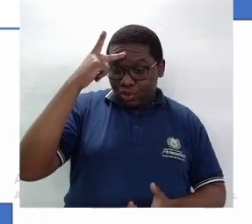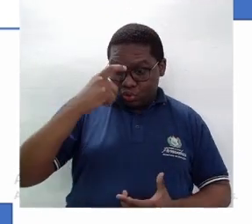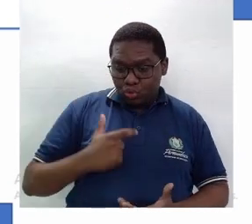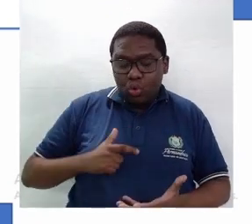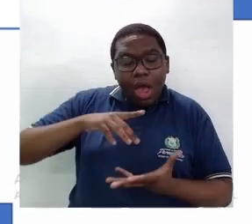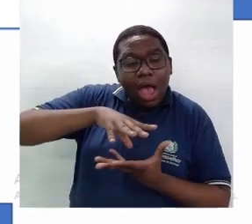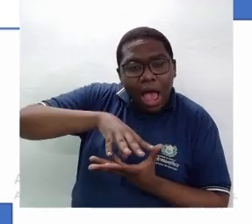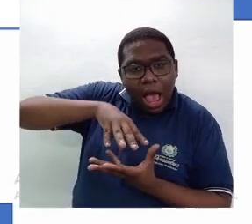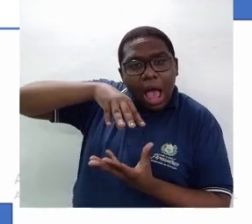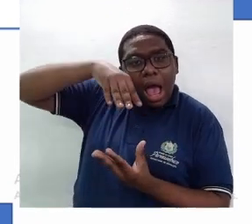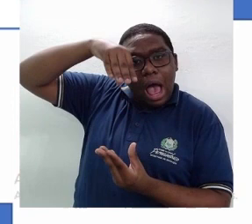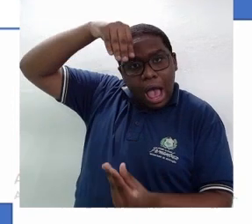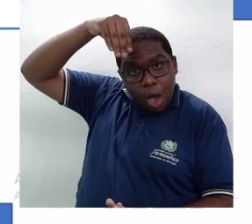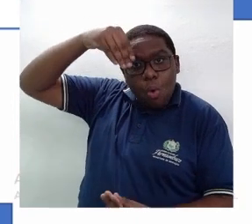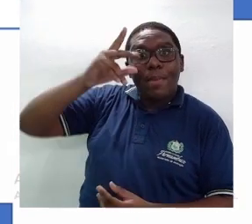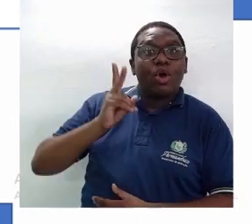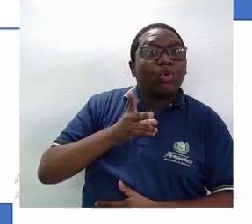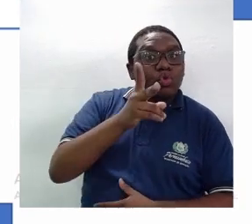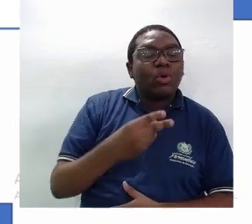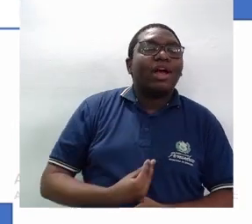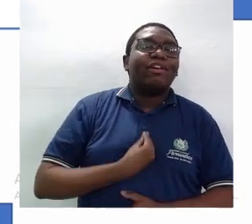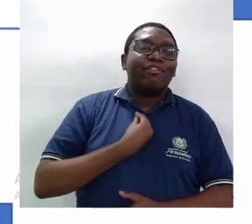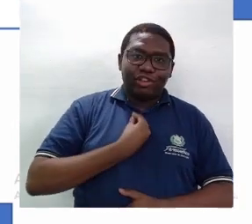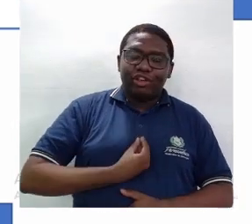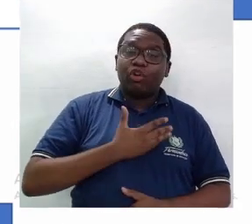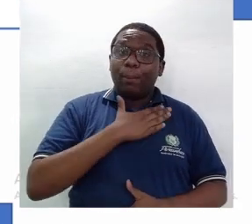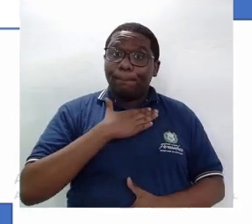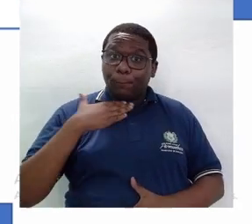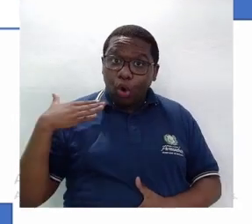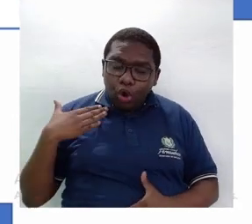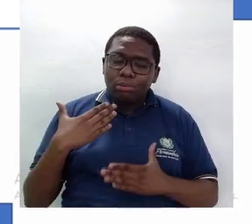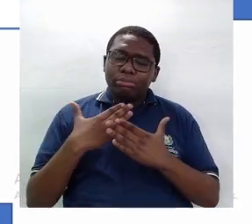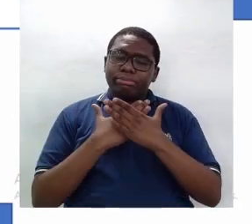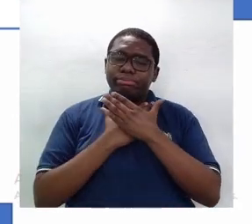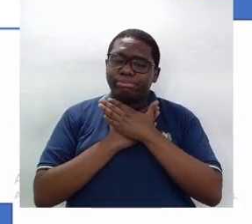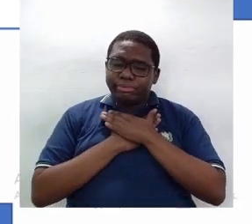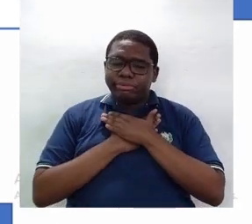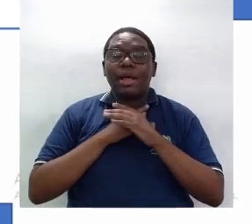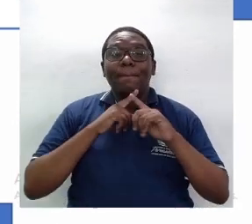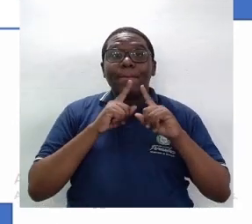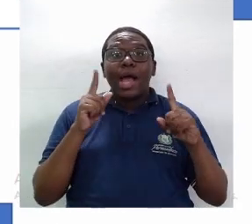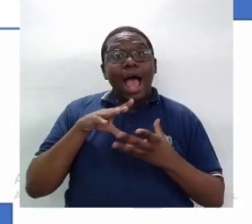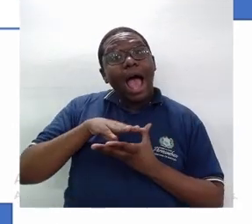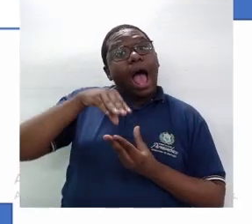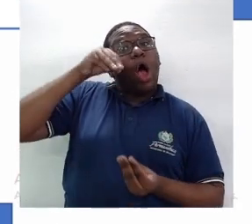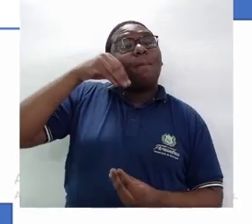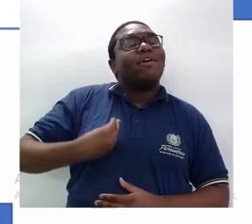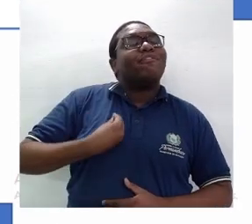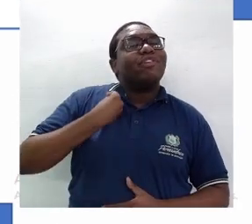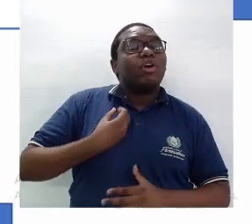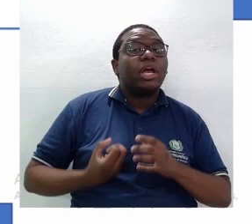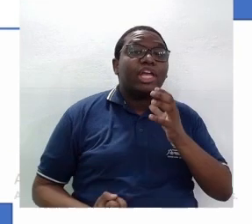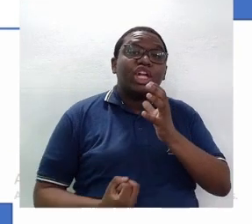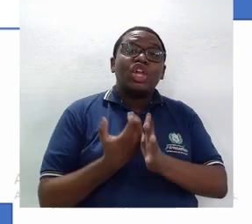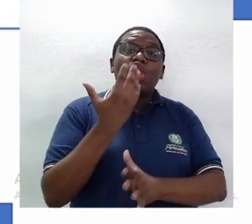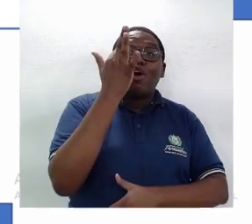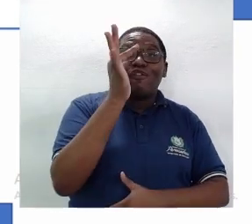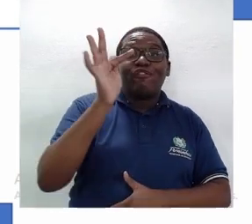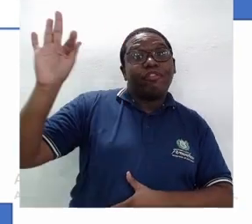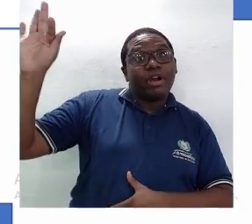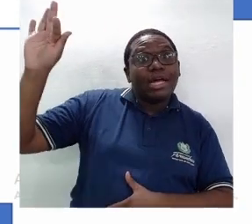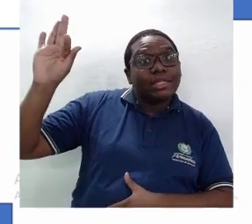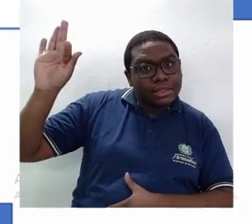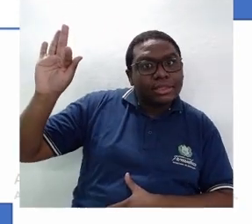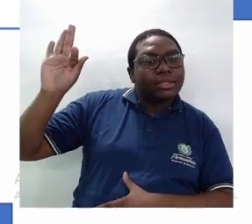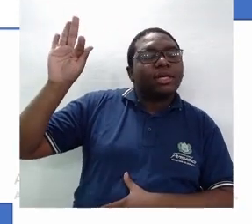espírito continua viva pós-morte. O Espiritismo surgiu na França em